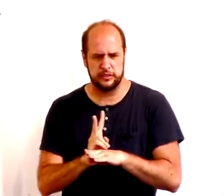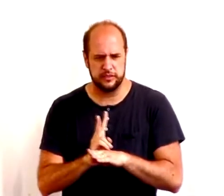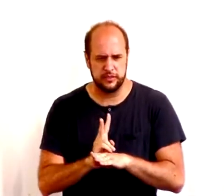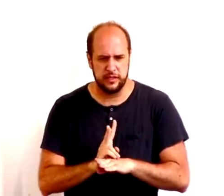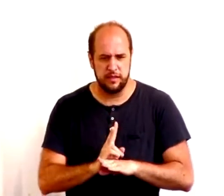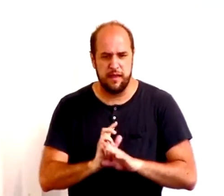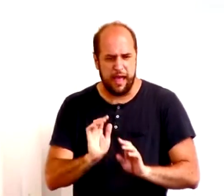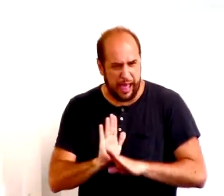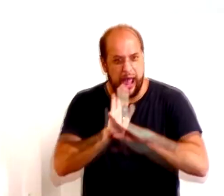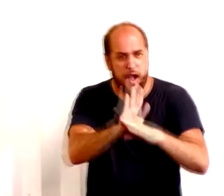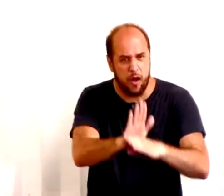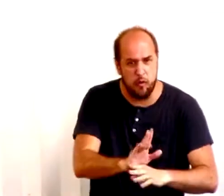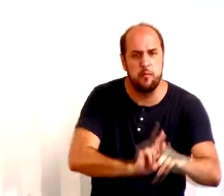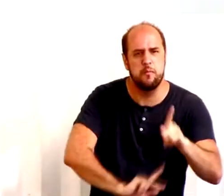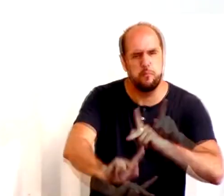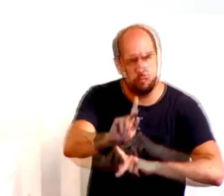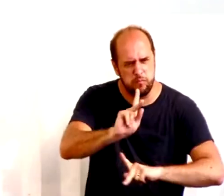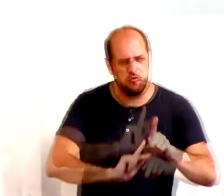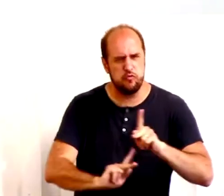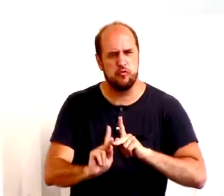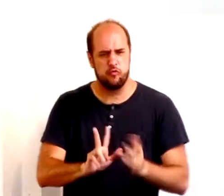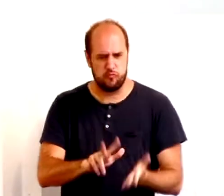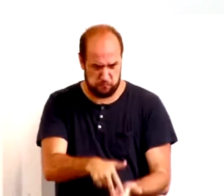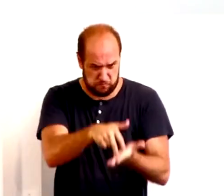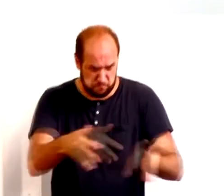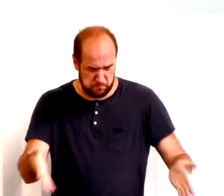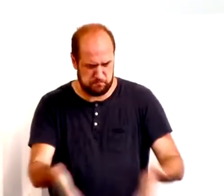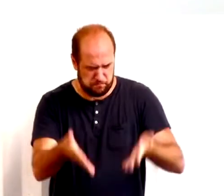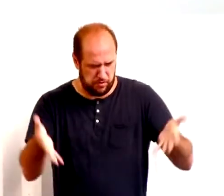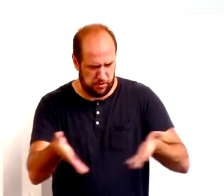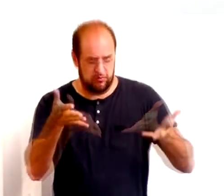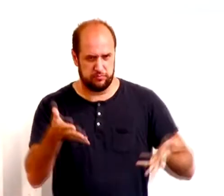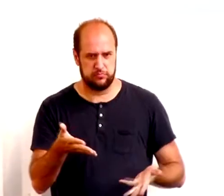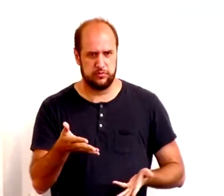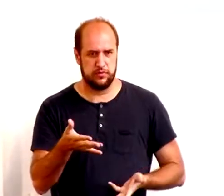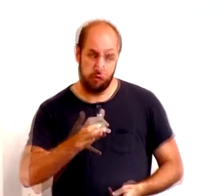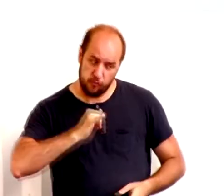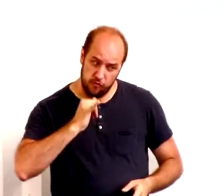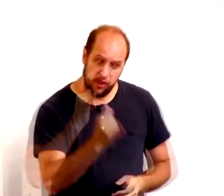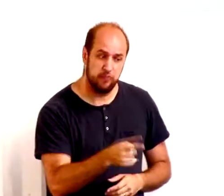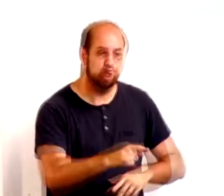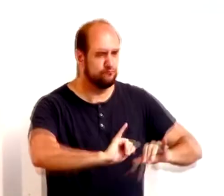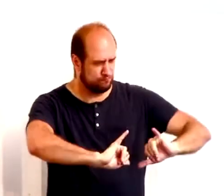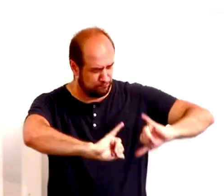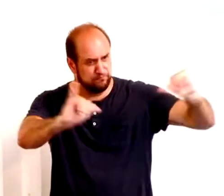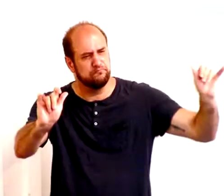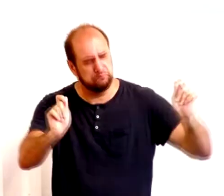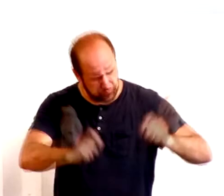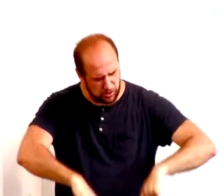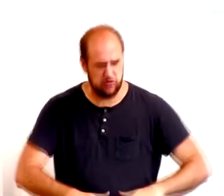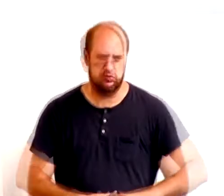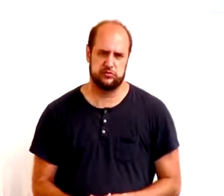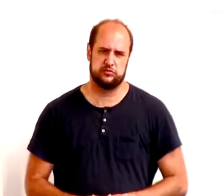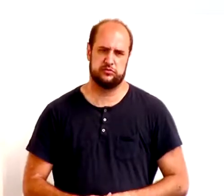a condição, outorga a condição de dizer, falem ao mundo que são crentes. Digam ao mundo que eu sou Deus, que só existe